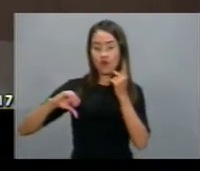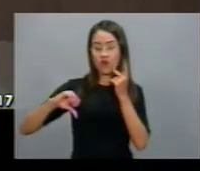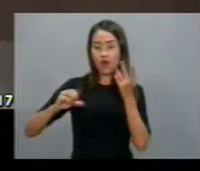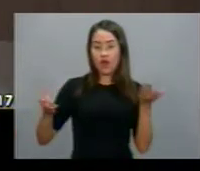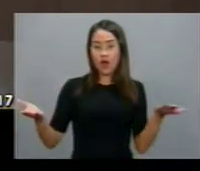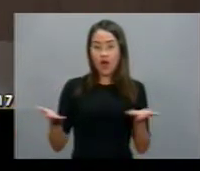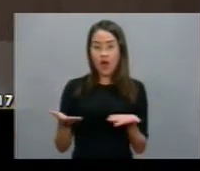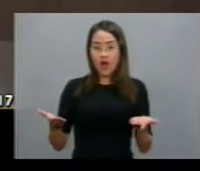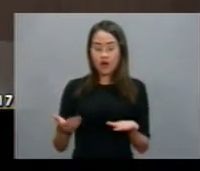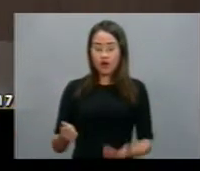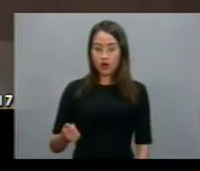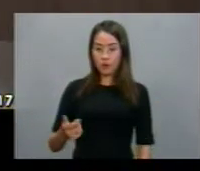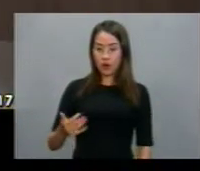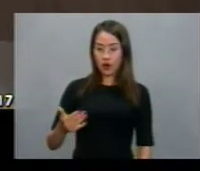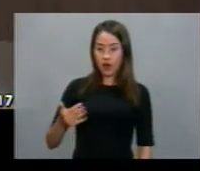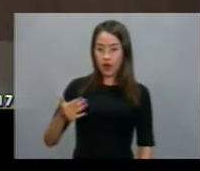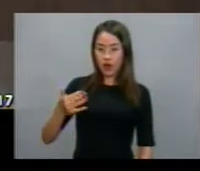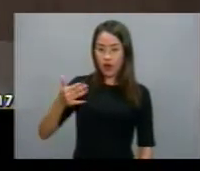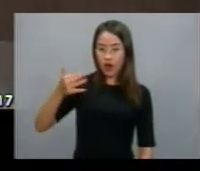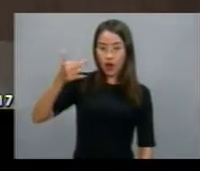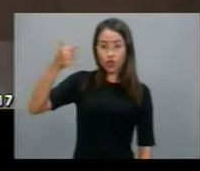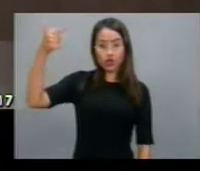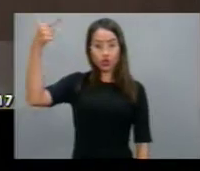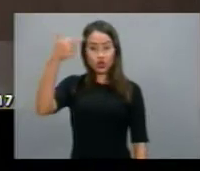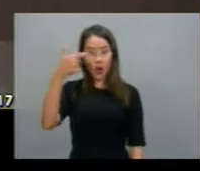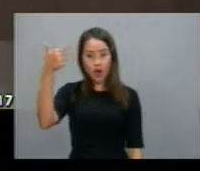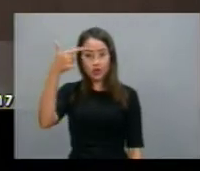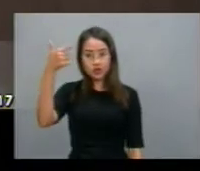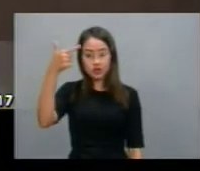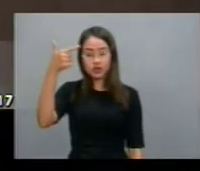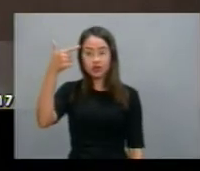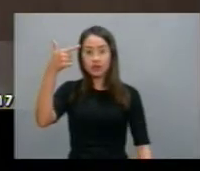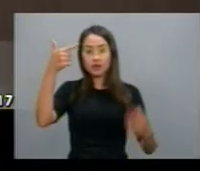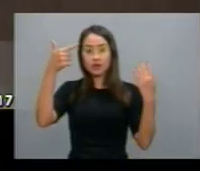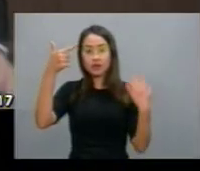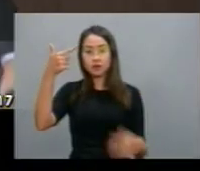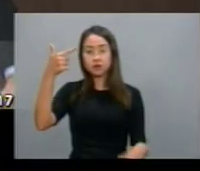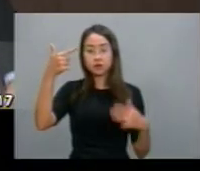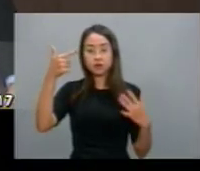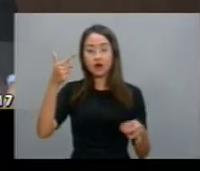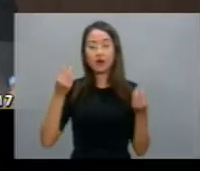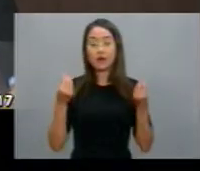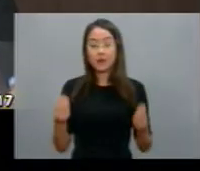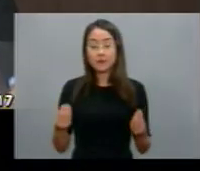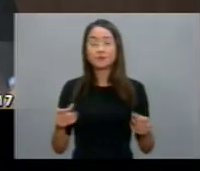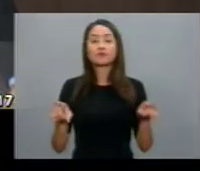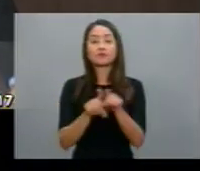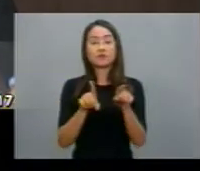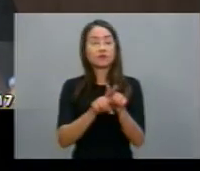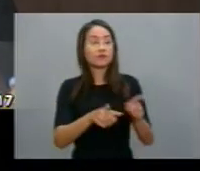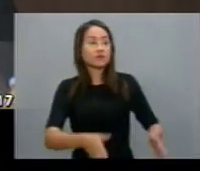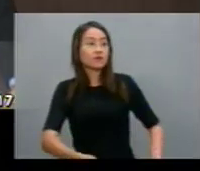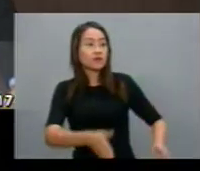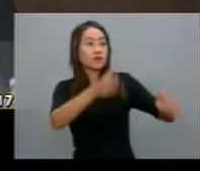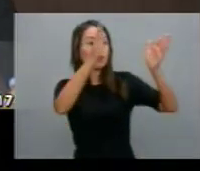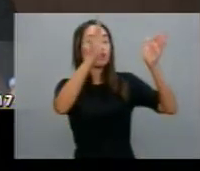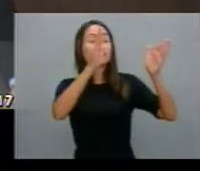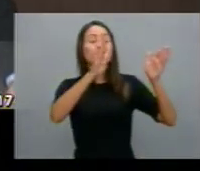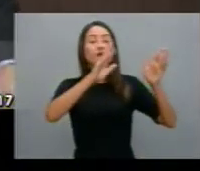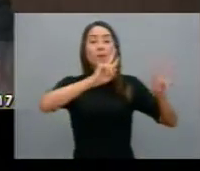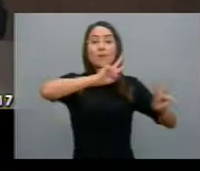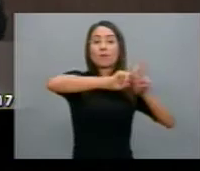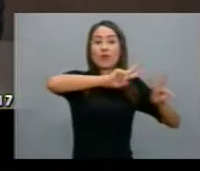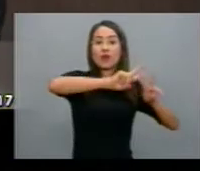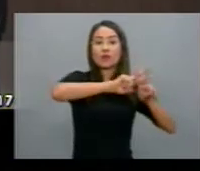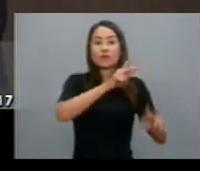um aumento aceleradíssimo da população carcerária. E quem